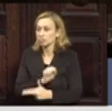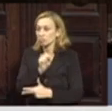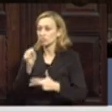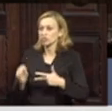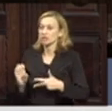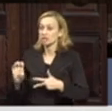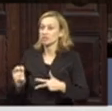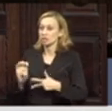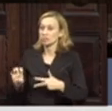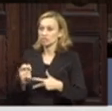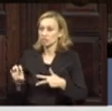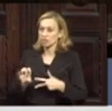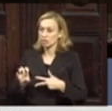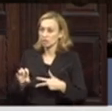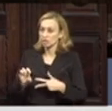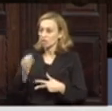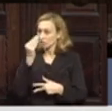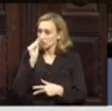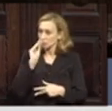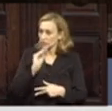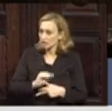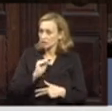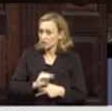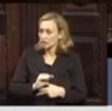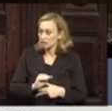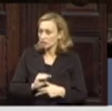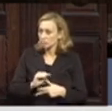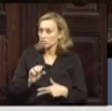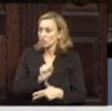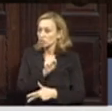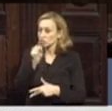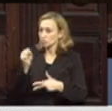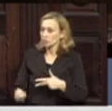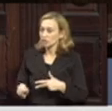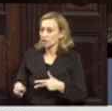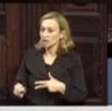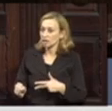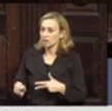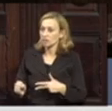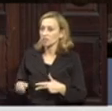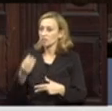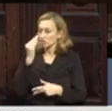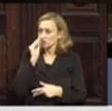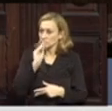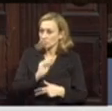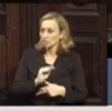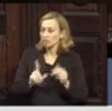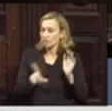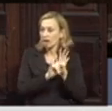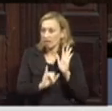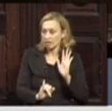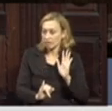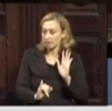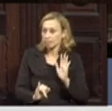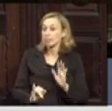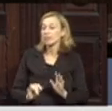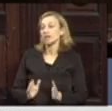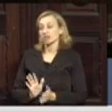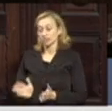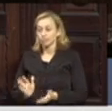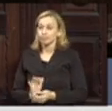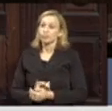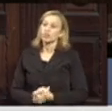em pauta a apreciação do decreto legislativo, para que, de uma vez por todas, nós sejamos